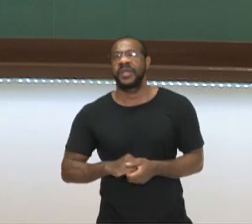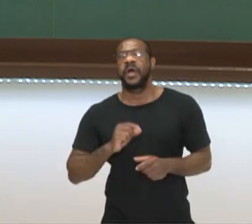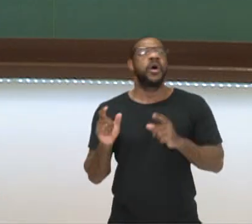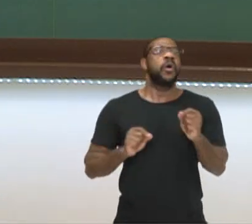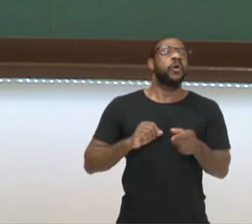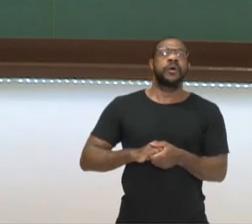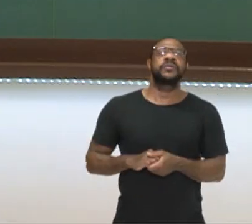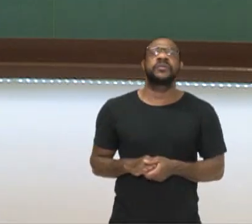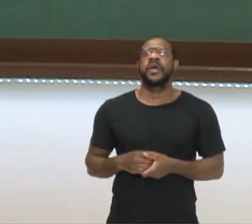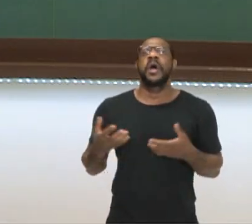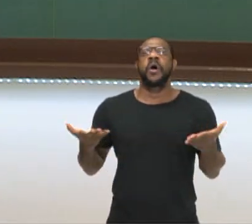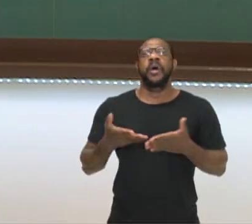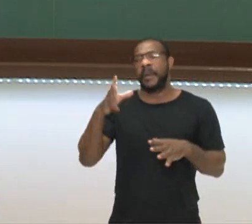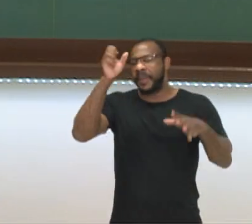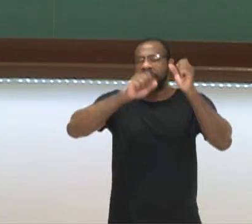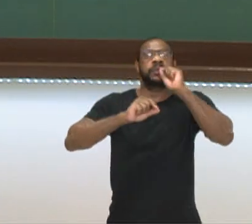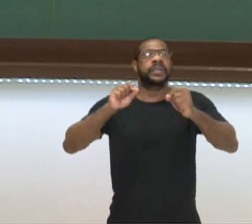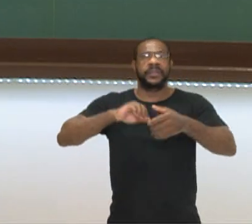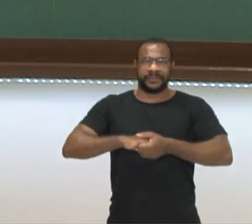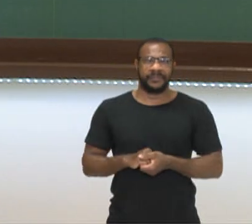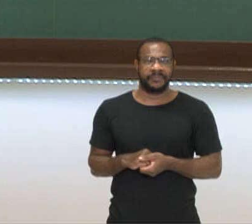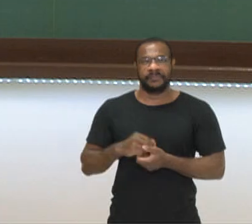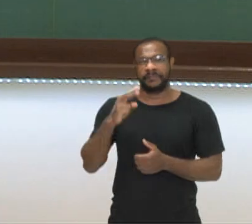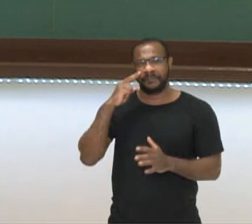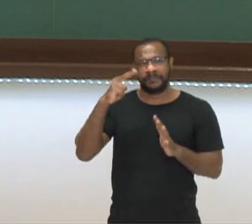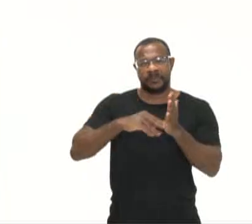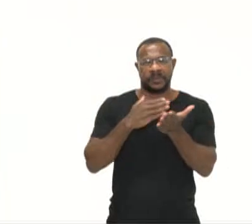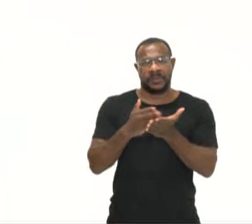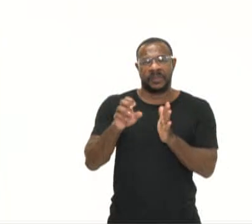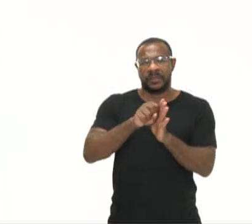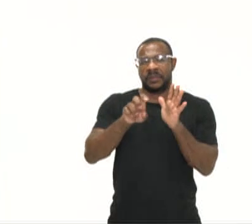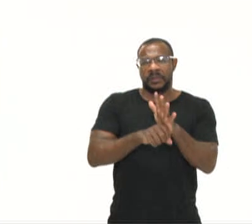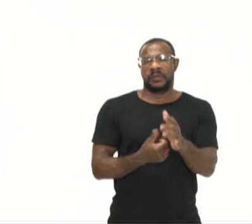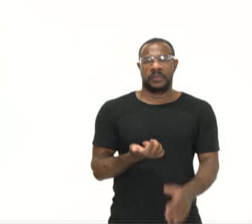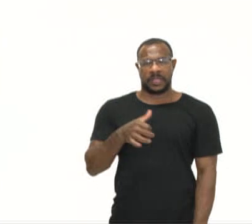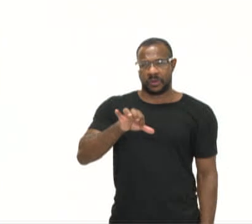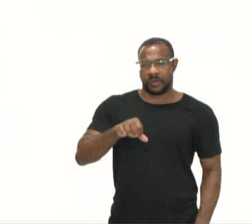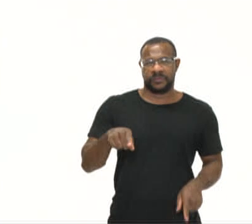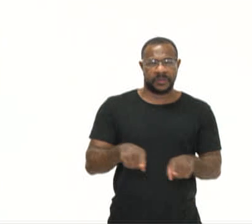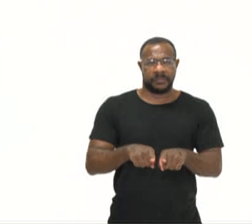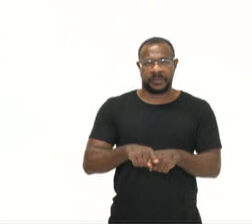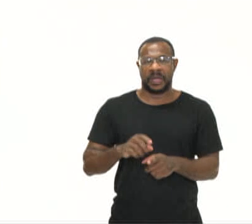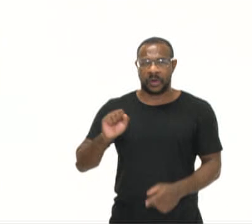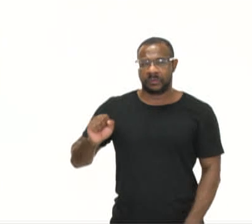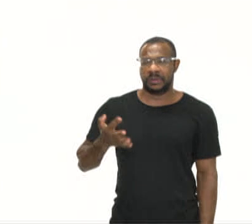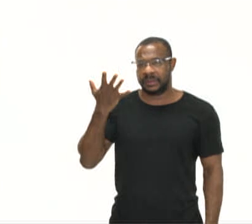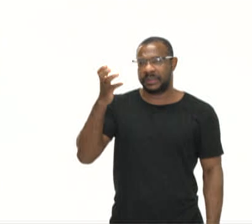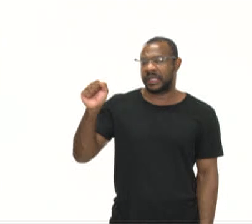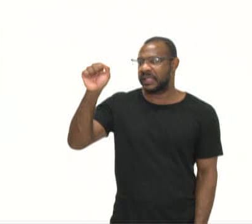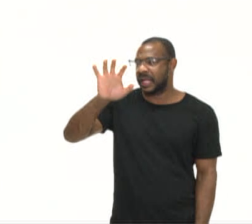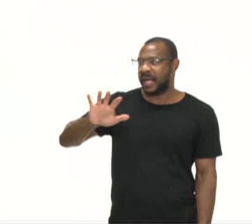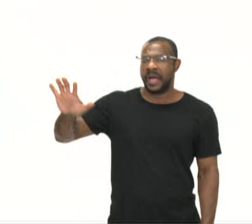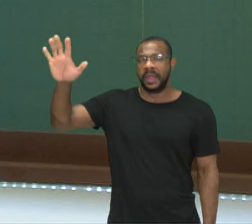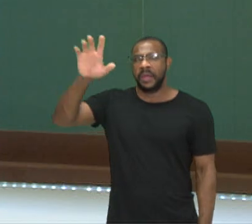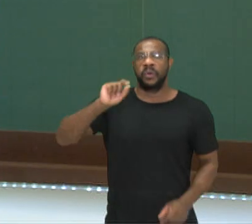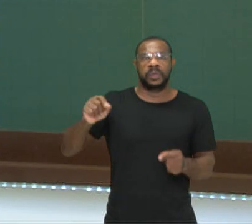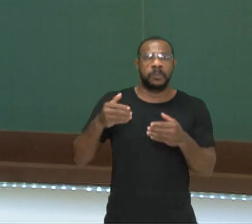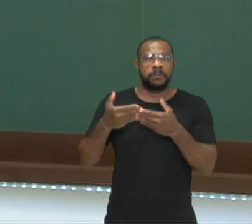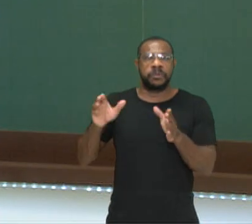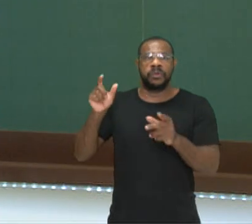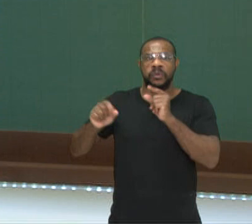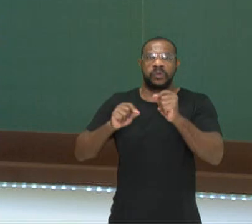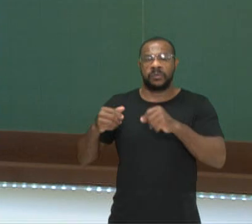O que a gente viu nessa aula? A gente deu uma olhada que no início do século XIX ocorria na Europa o